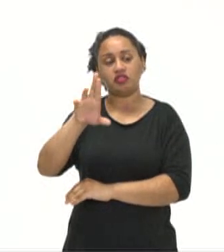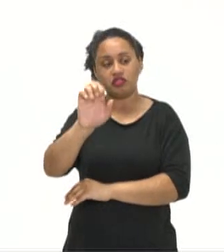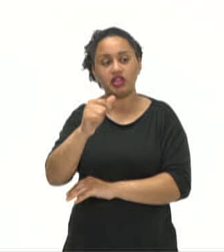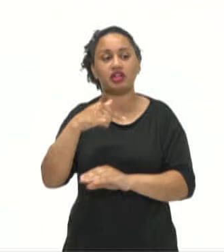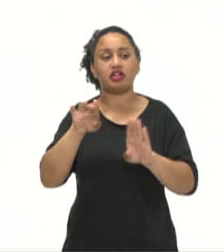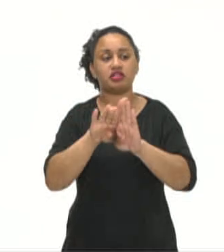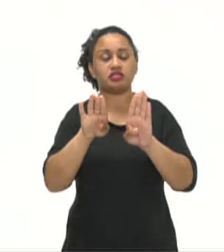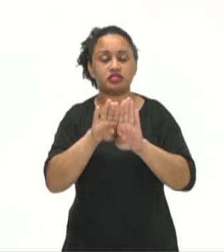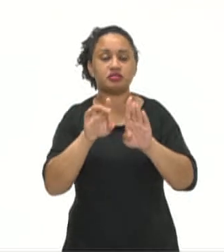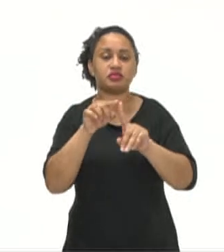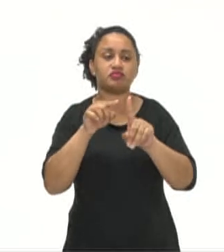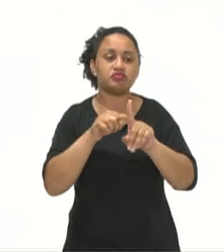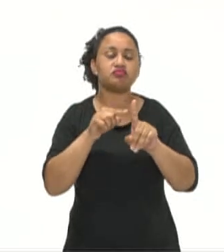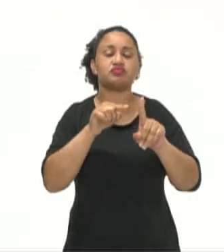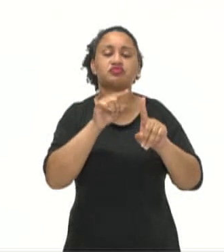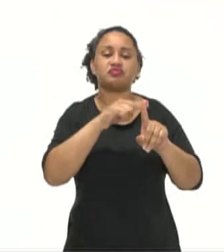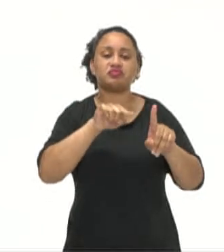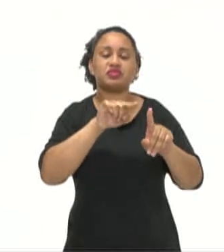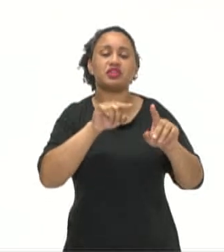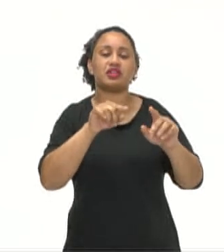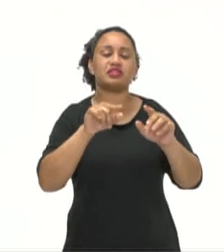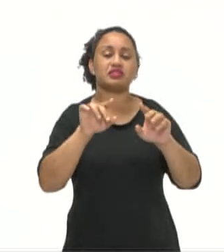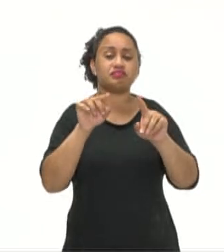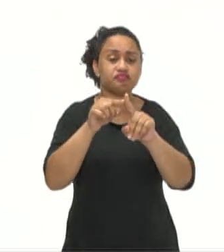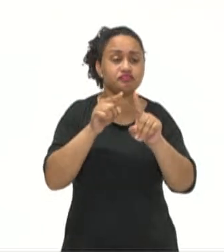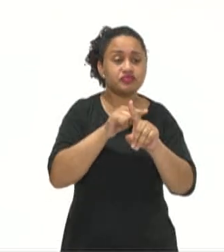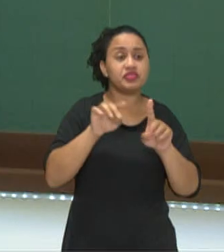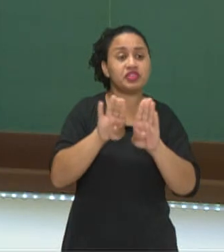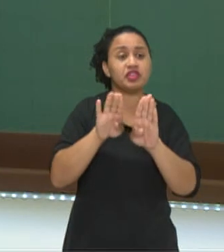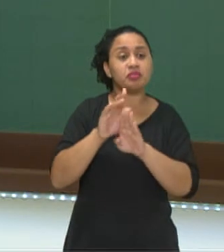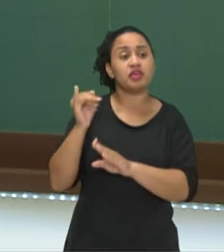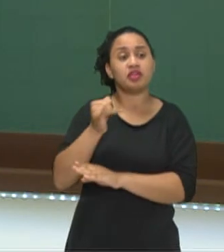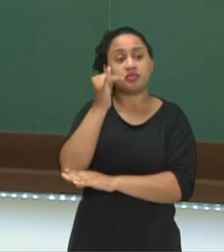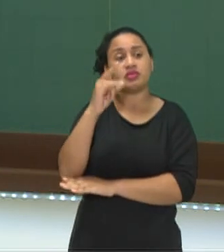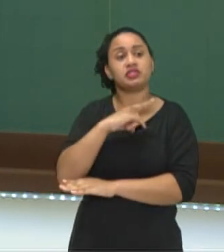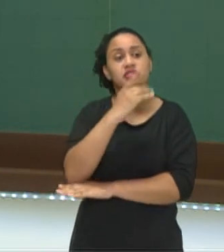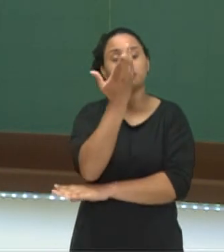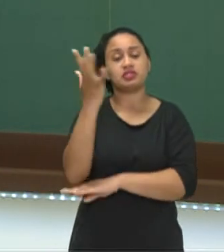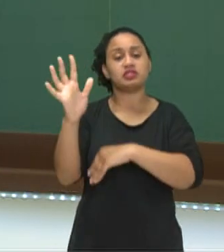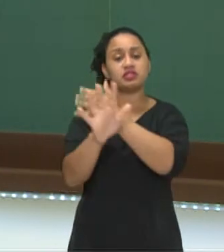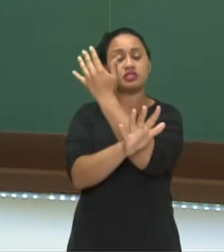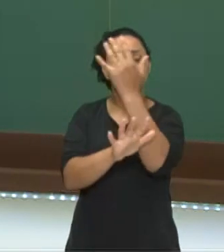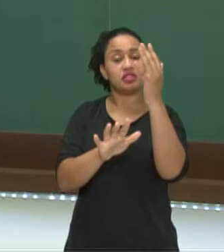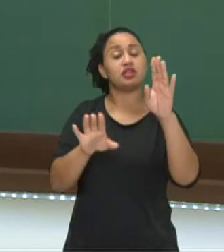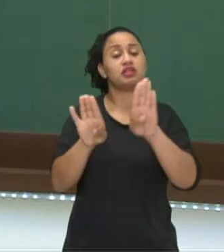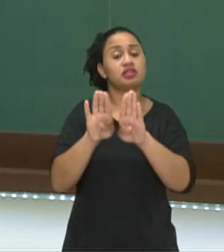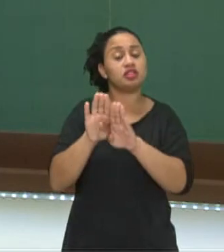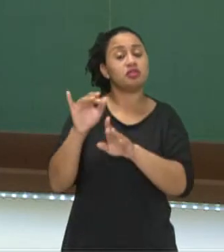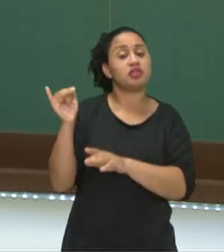espécies, falamos um pouquinho sobre a importância ecológica das espécies e a importância